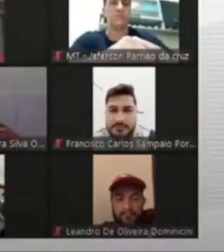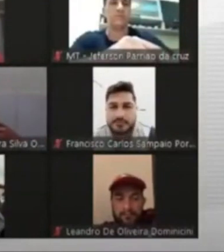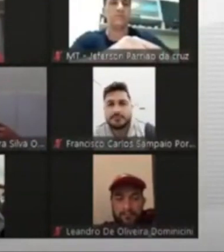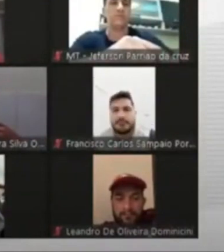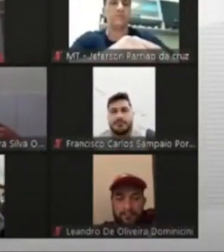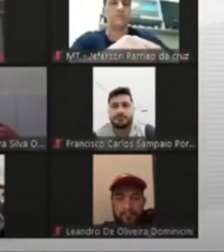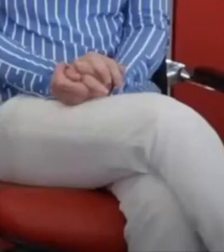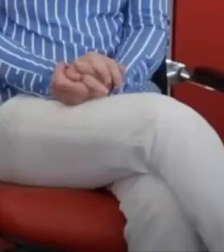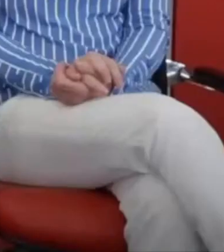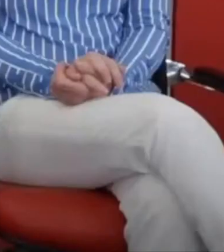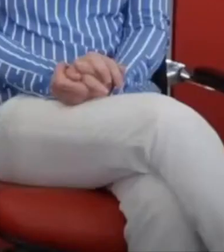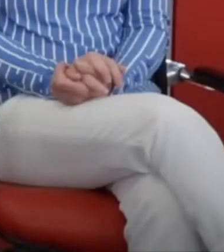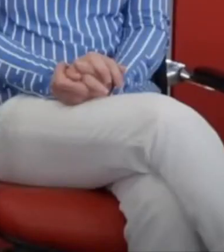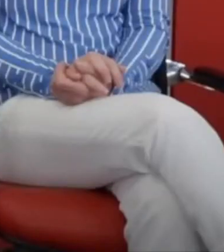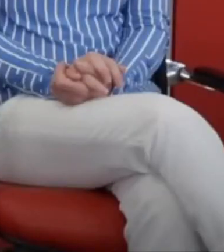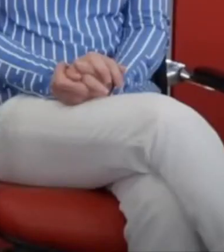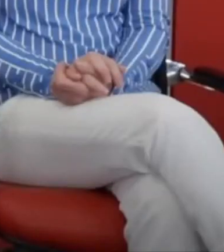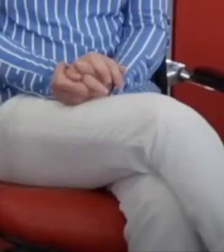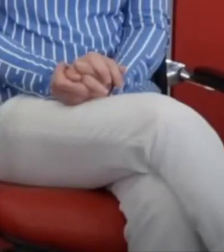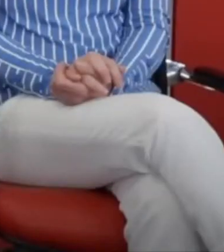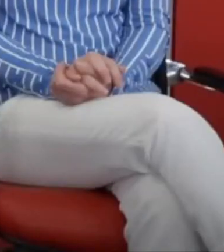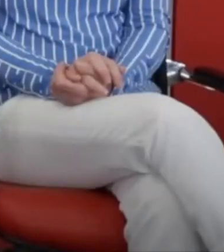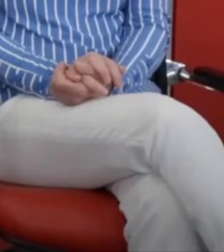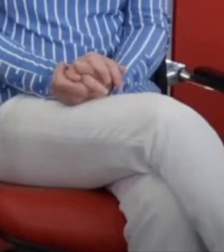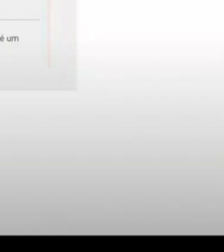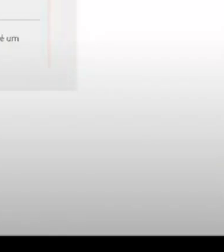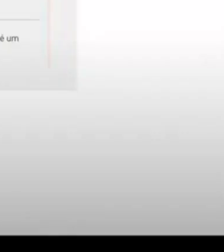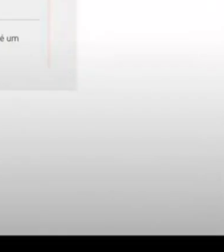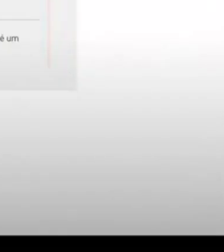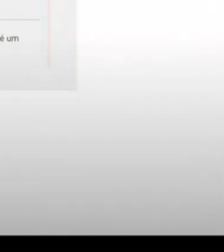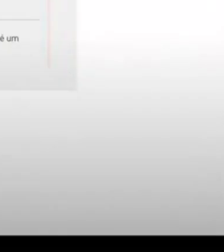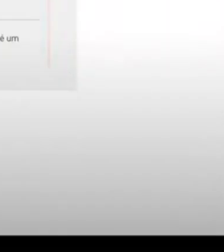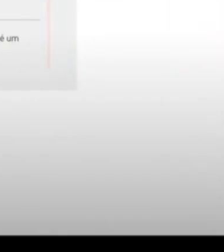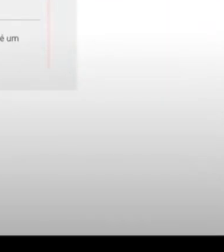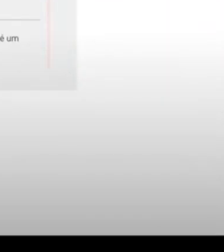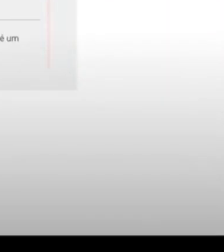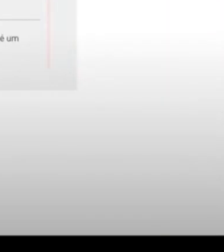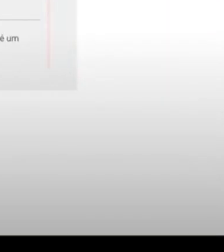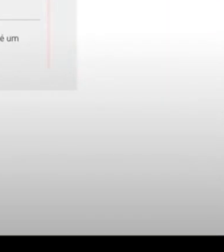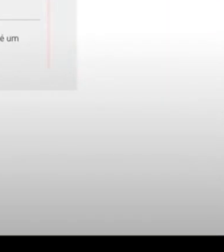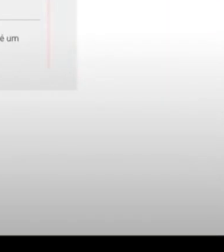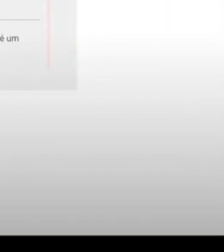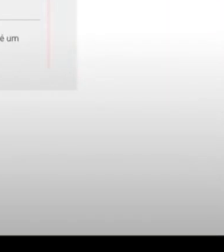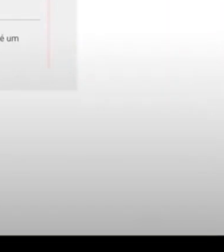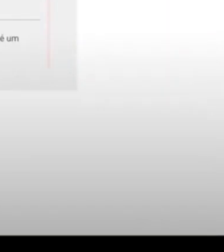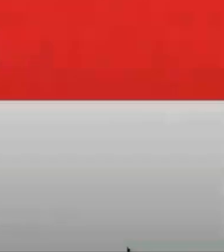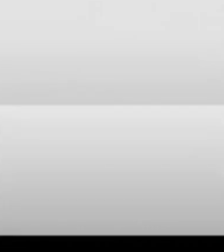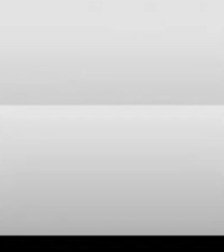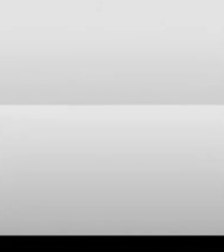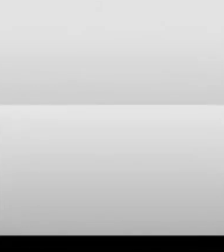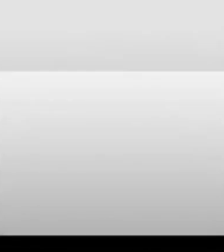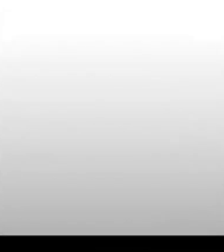fazer coisas muito importantes. Nós temos tudo, vocês podem ter acesso a tudo que o PT está organizado, tem tudo no site do